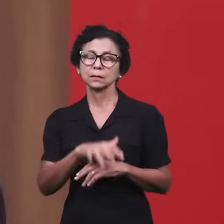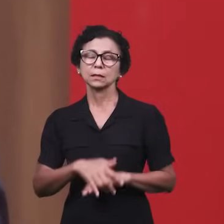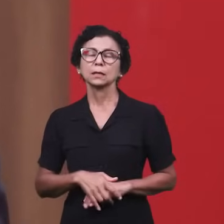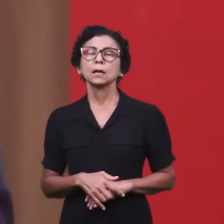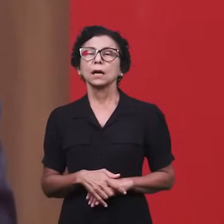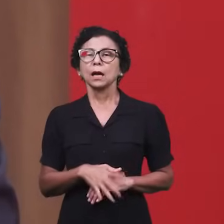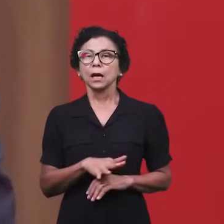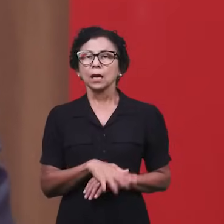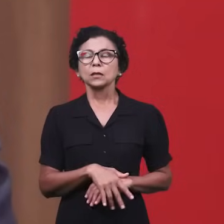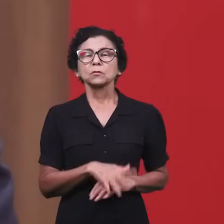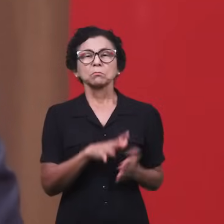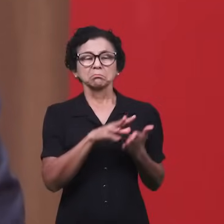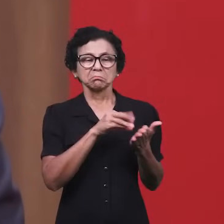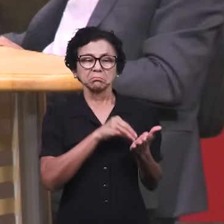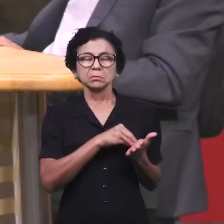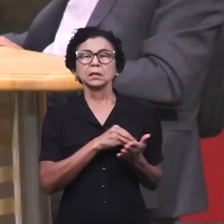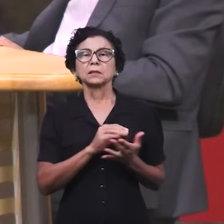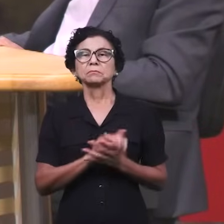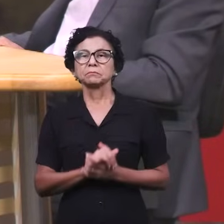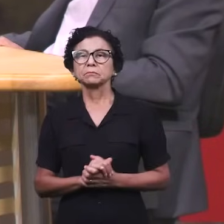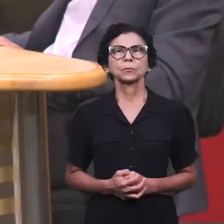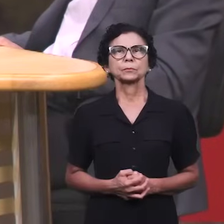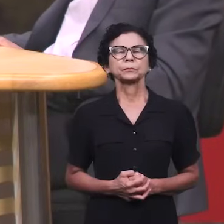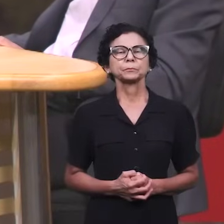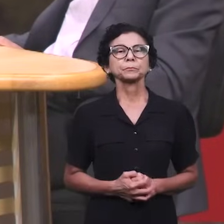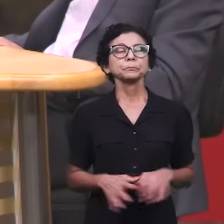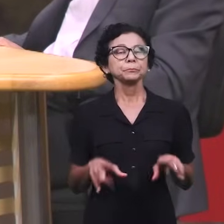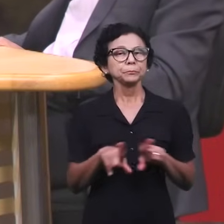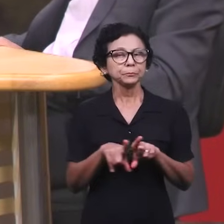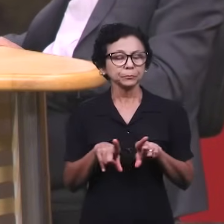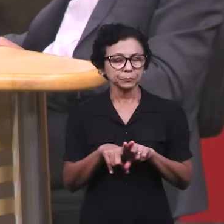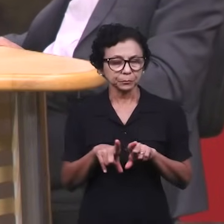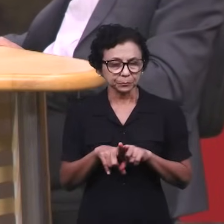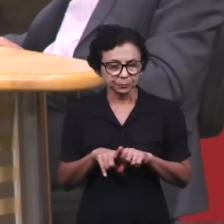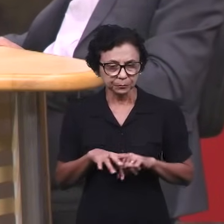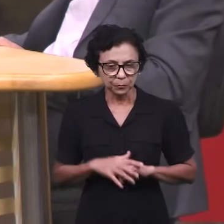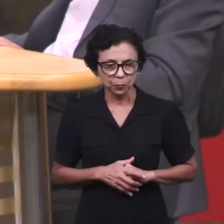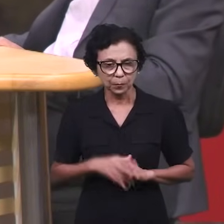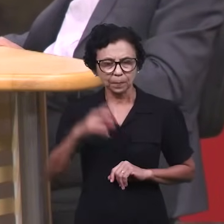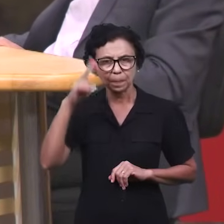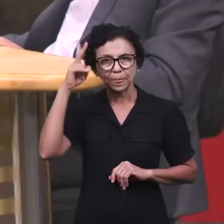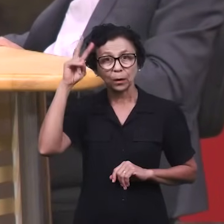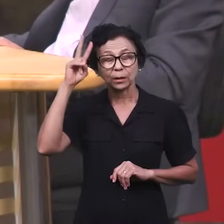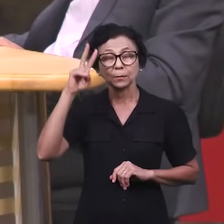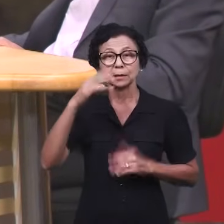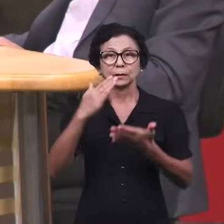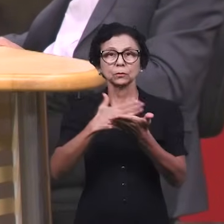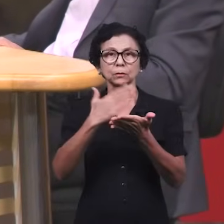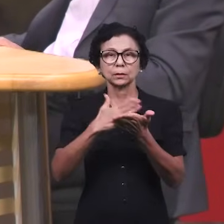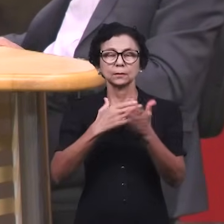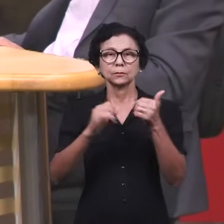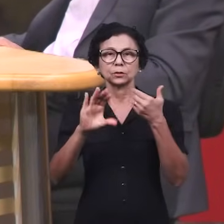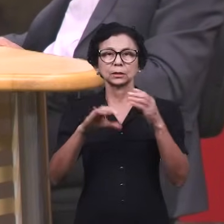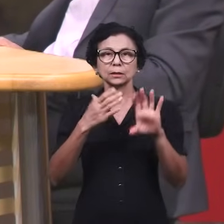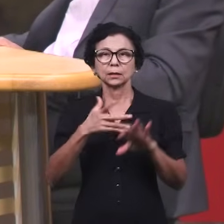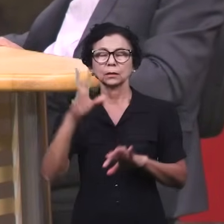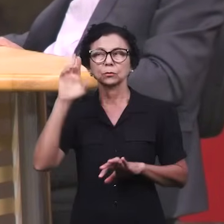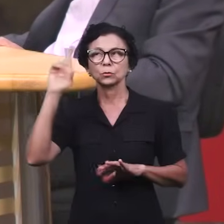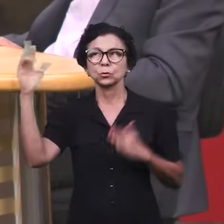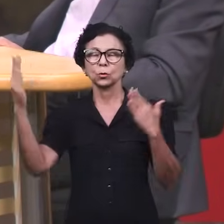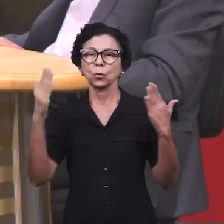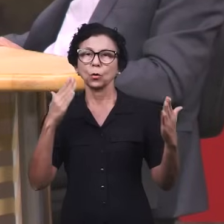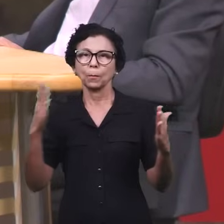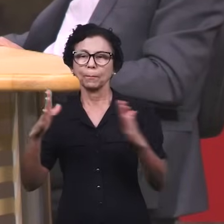paraa nossa família e uma coisa eh eu me lembrei de Cantares que o senhor compara a igreja com as tendas de